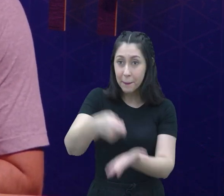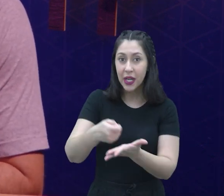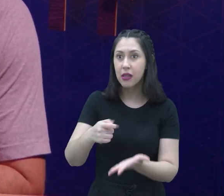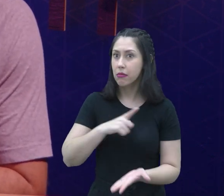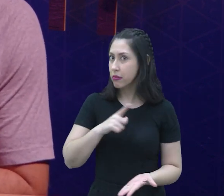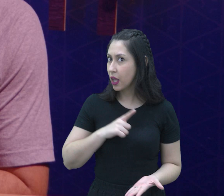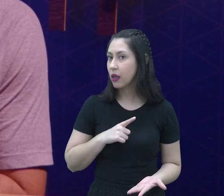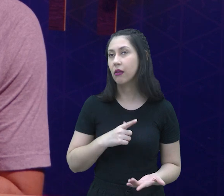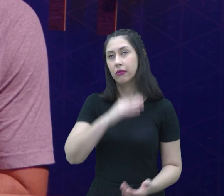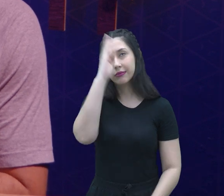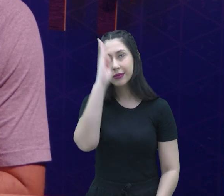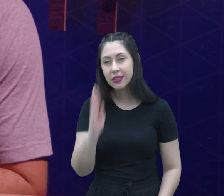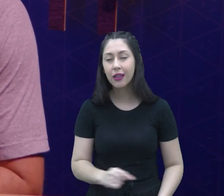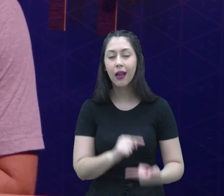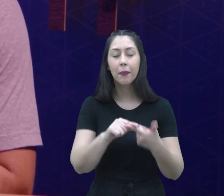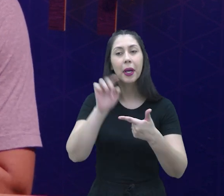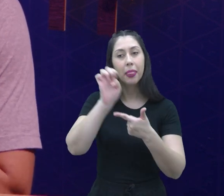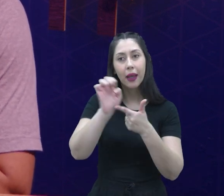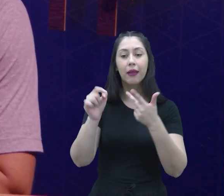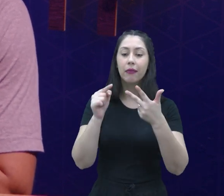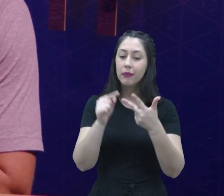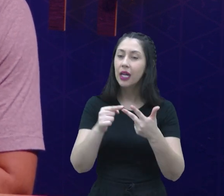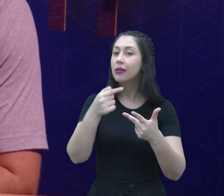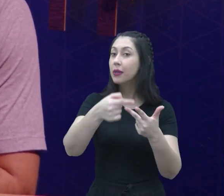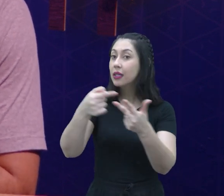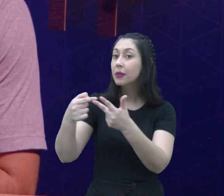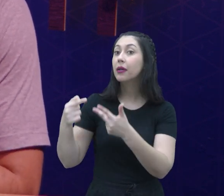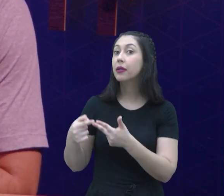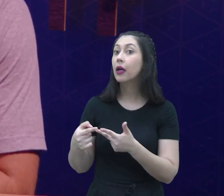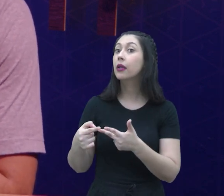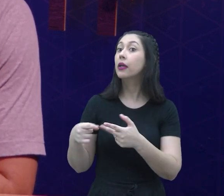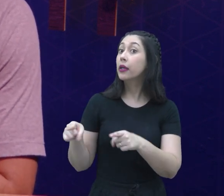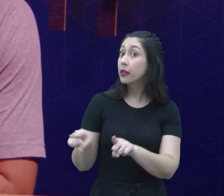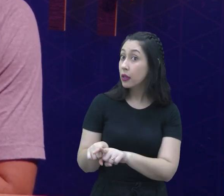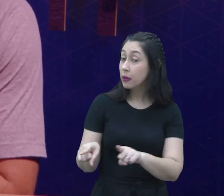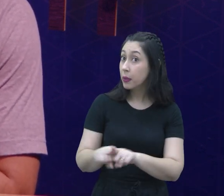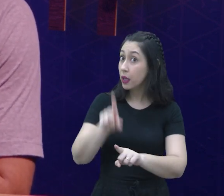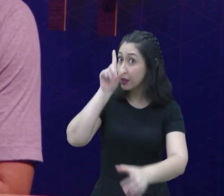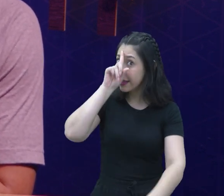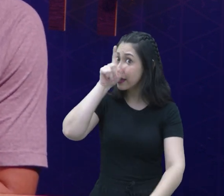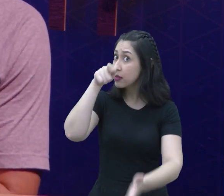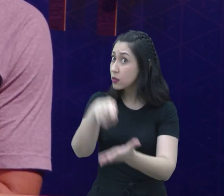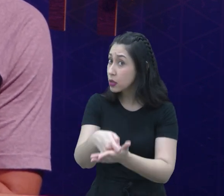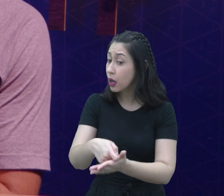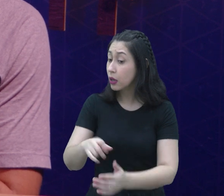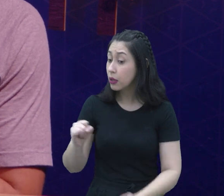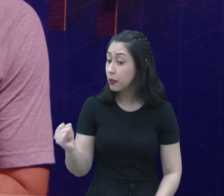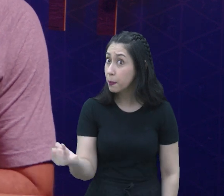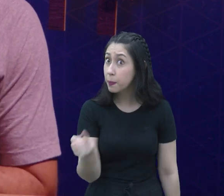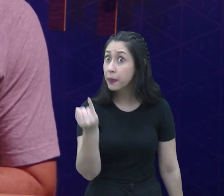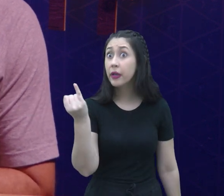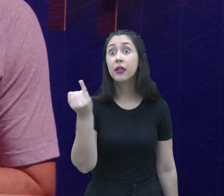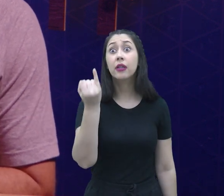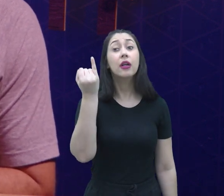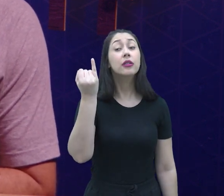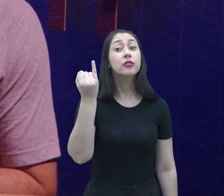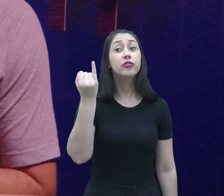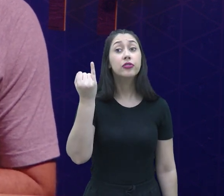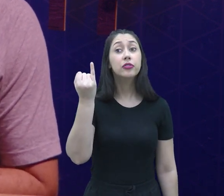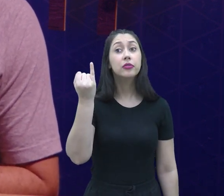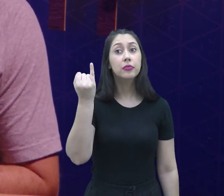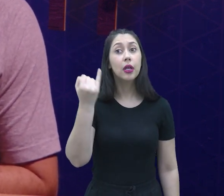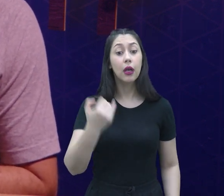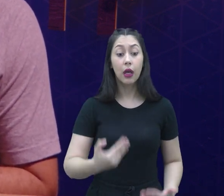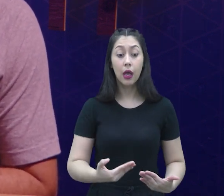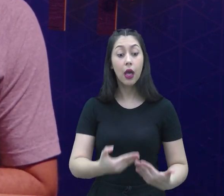nível nacional, no nível estadual, no nível federal. Inclusive, decisões muito grandiosas são